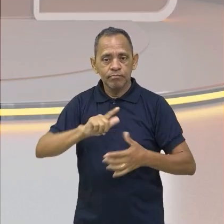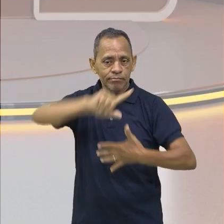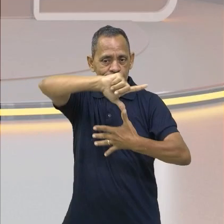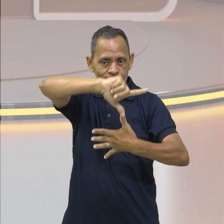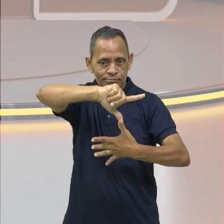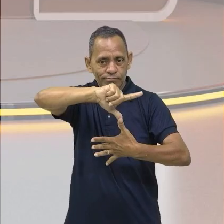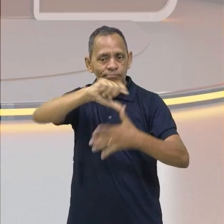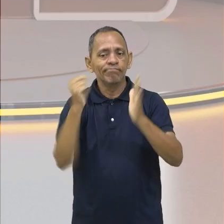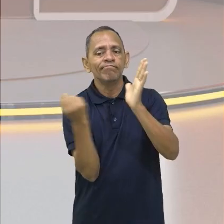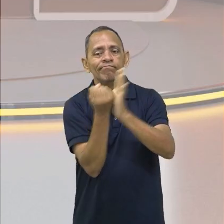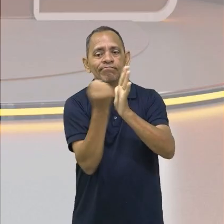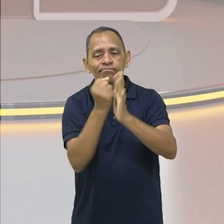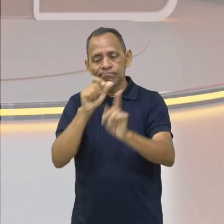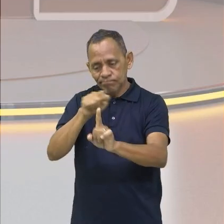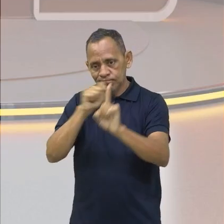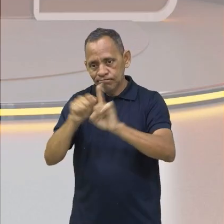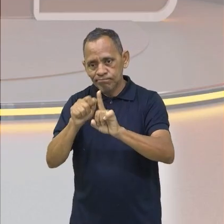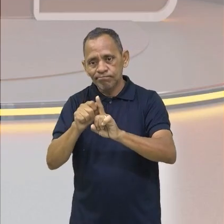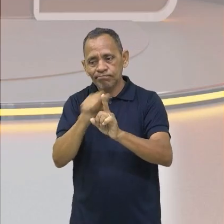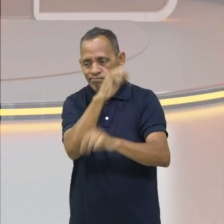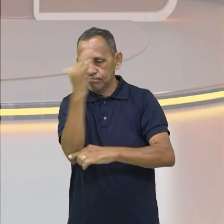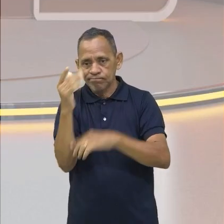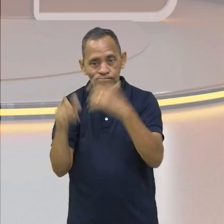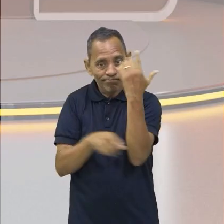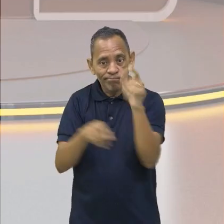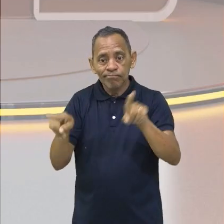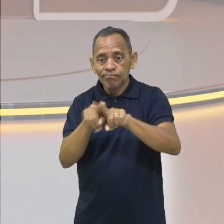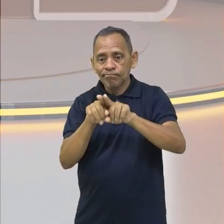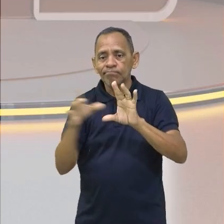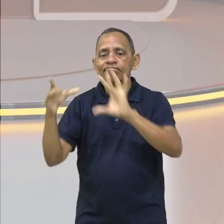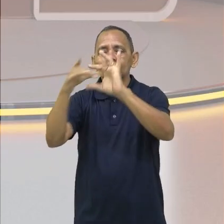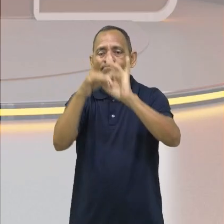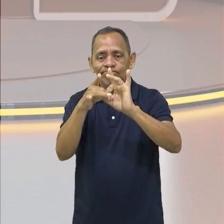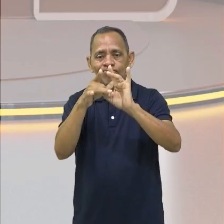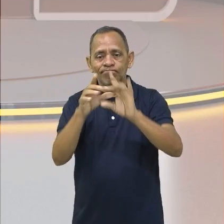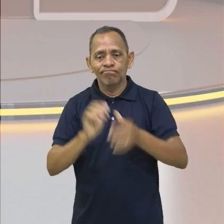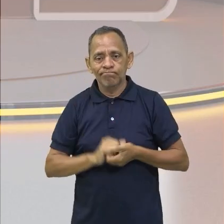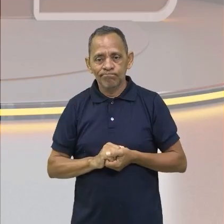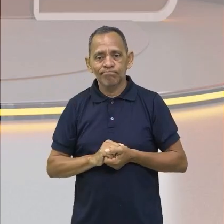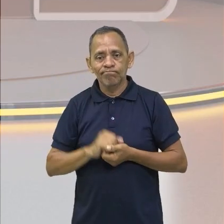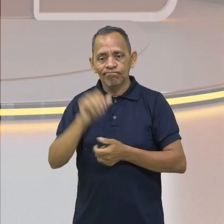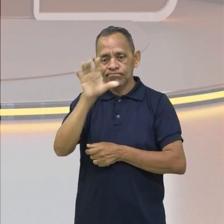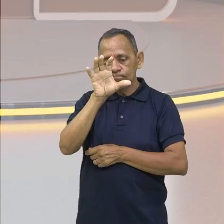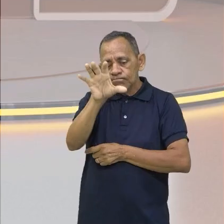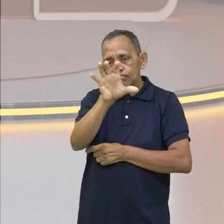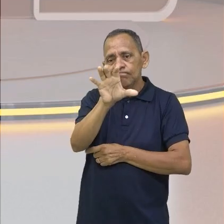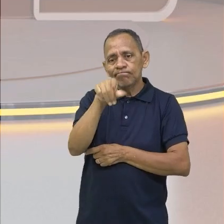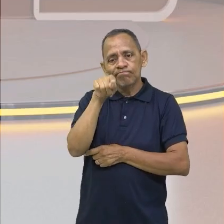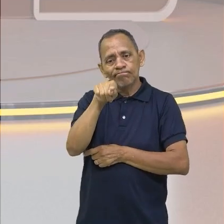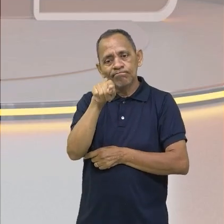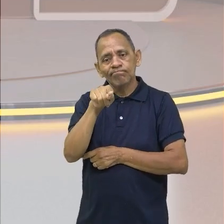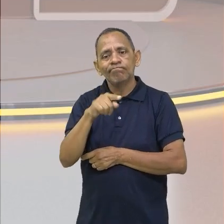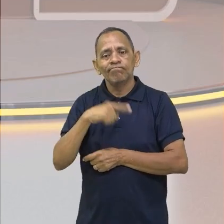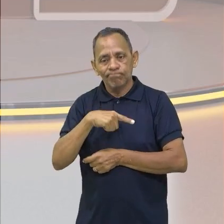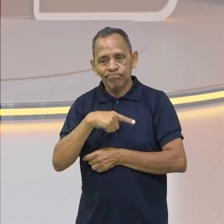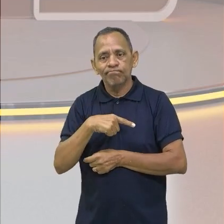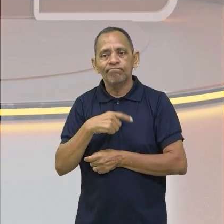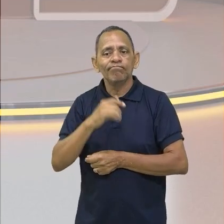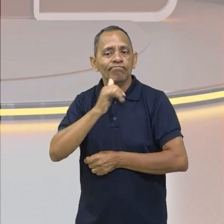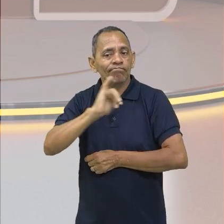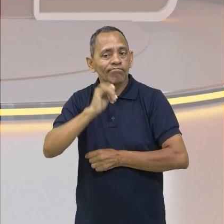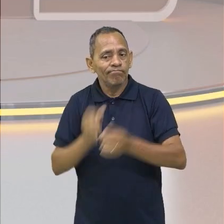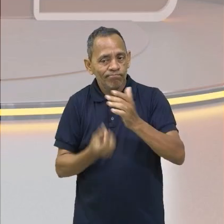os impactos sociais e ambientais vão estar interligados, tá? A região, ela tem uma matriz energética mais limpa